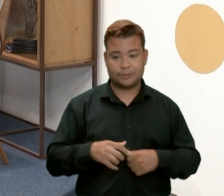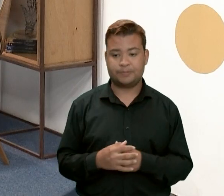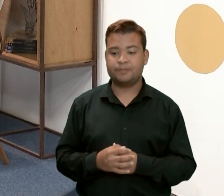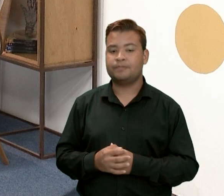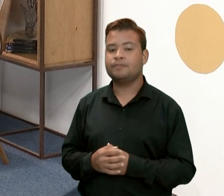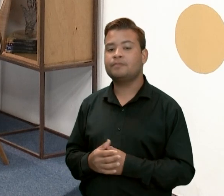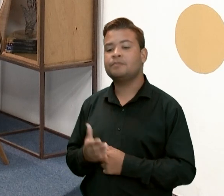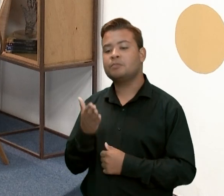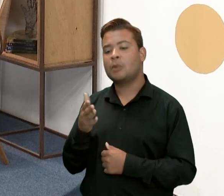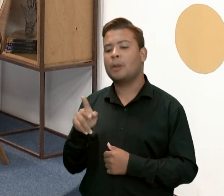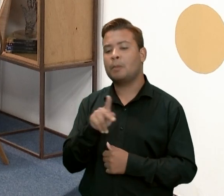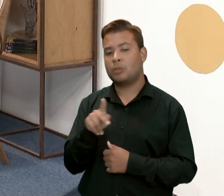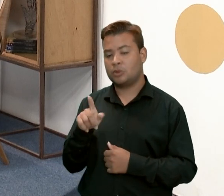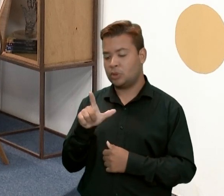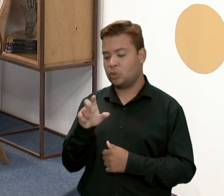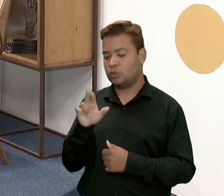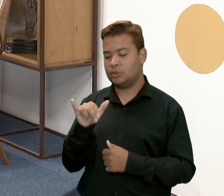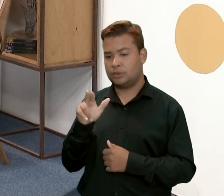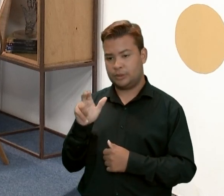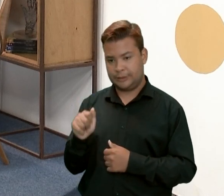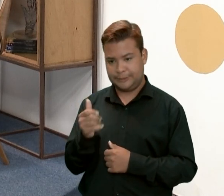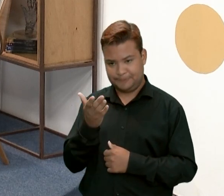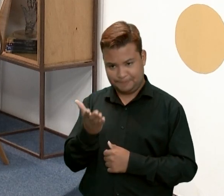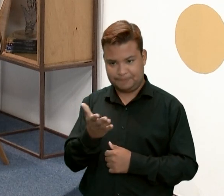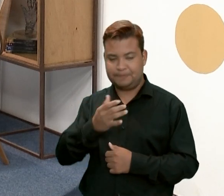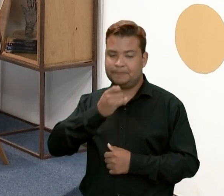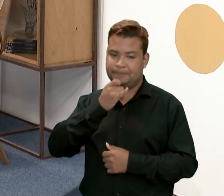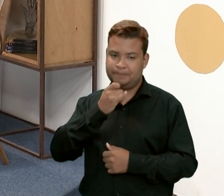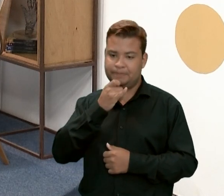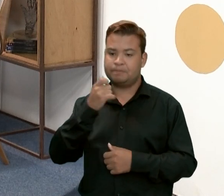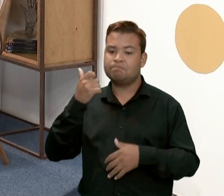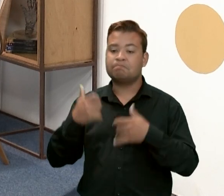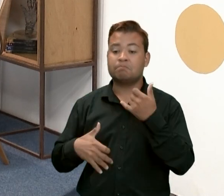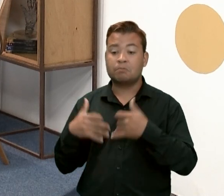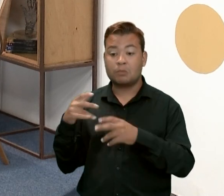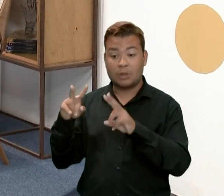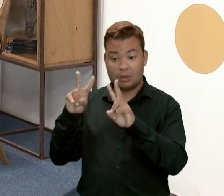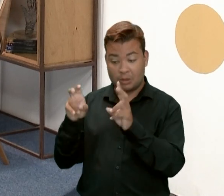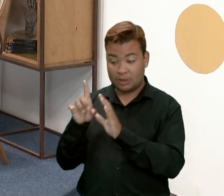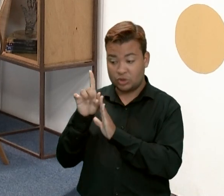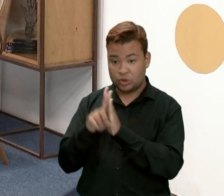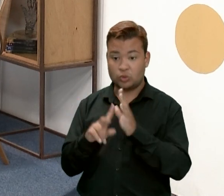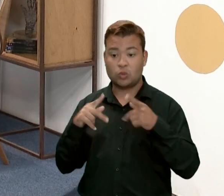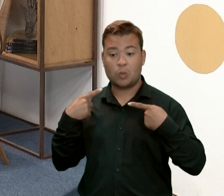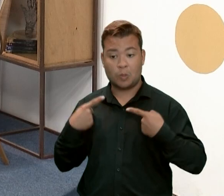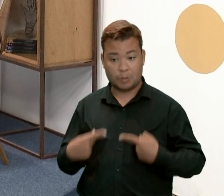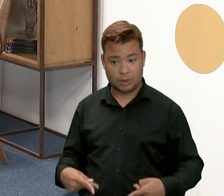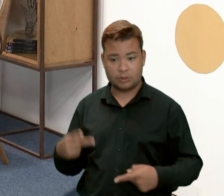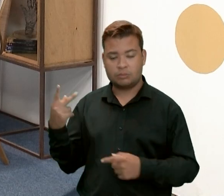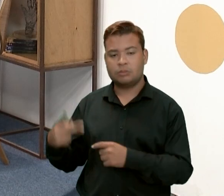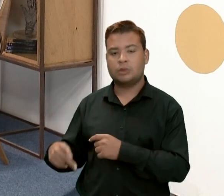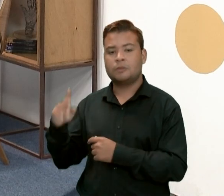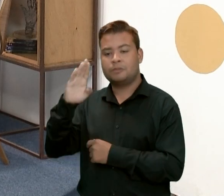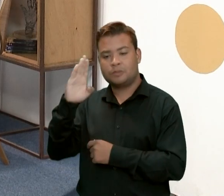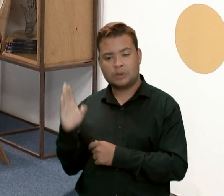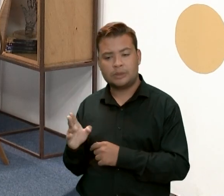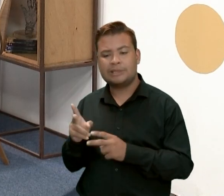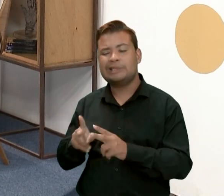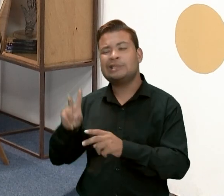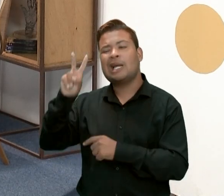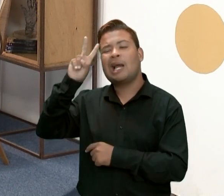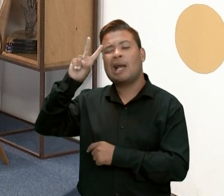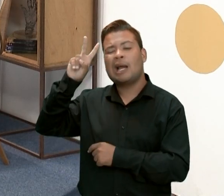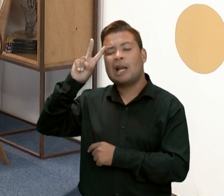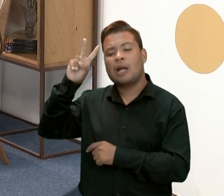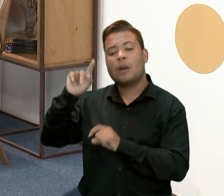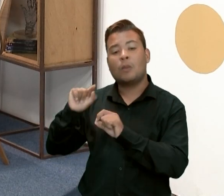Professora Luciana, quando a gente fala sobre direitos humanos aqui no Brasil, a gente sempre se lembra do caso